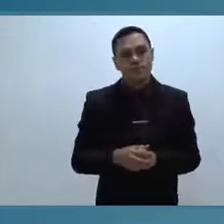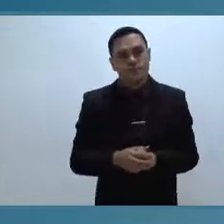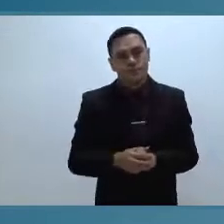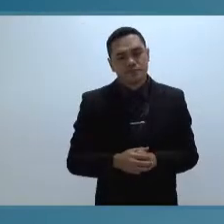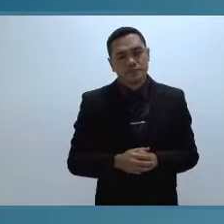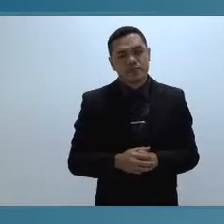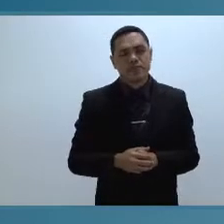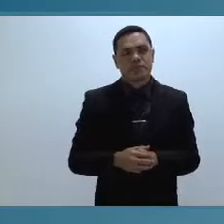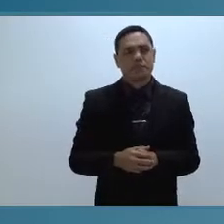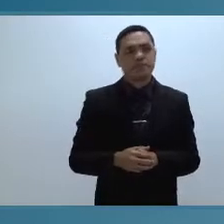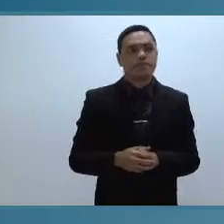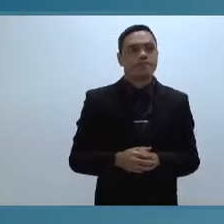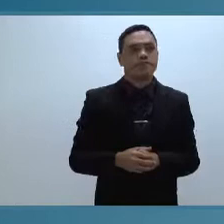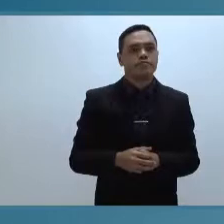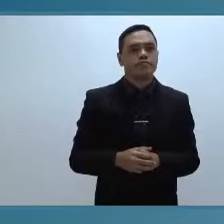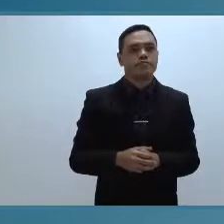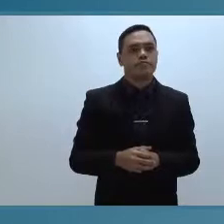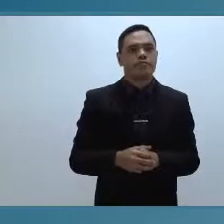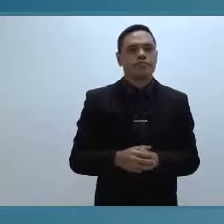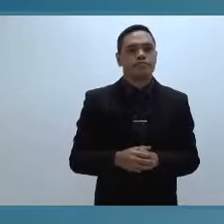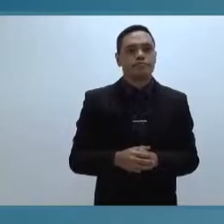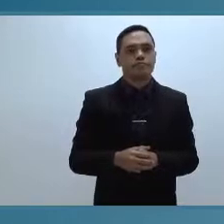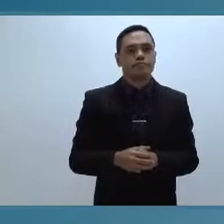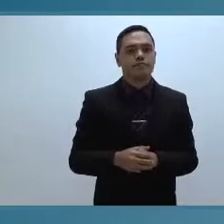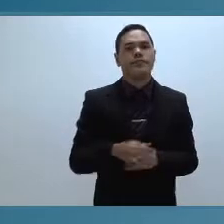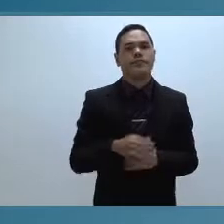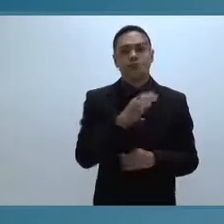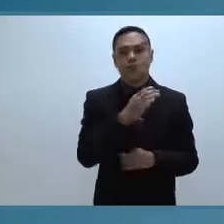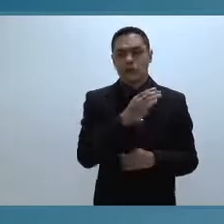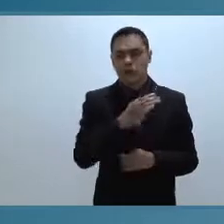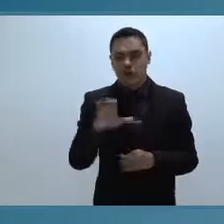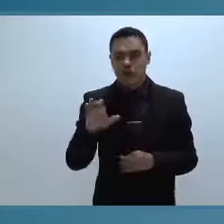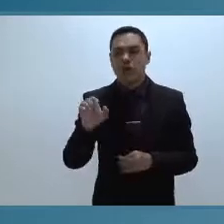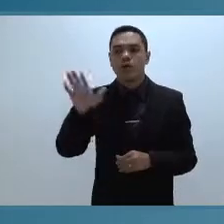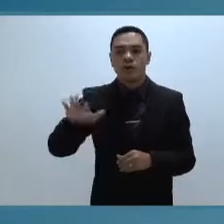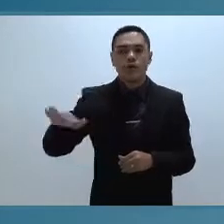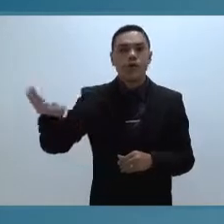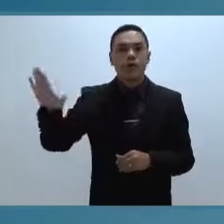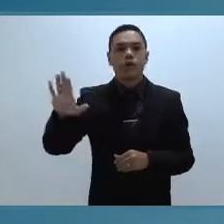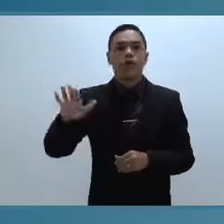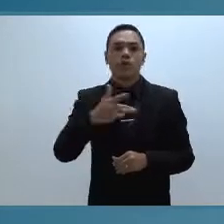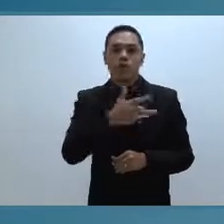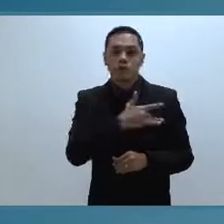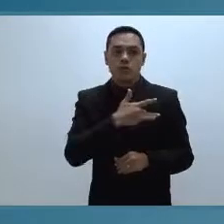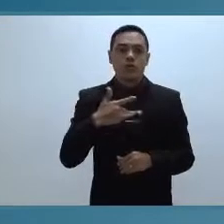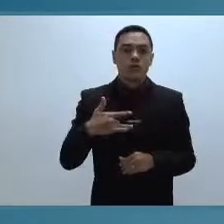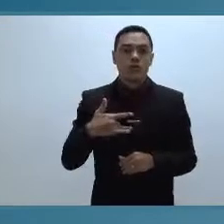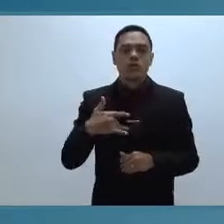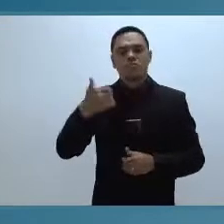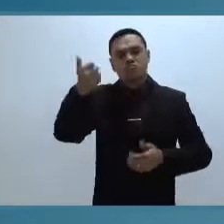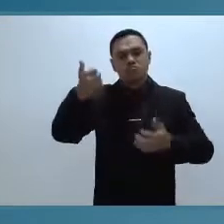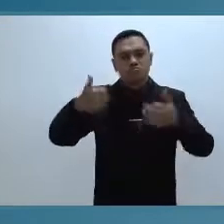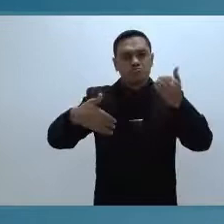Neto, que é o coordenador de saúde. Muito obrigado. Bom dia a todos.